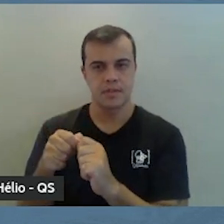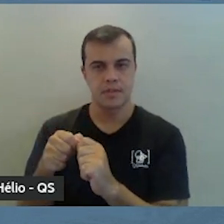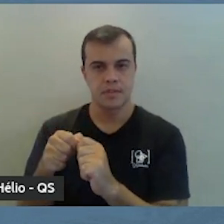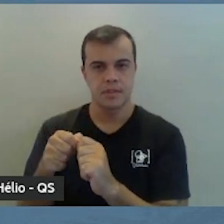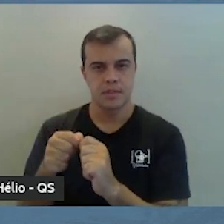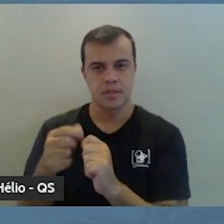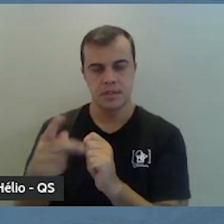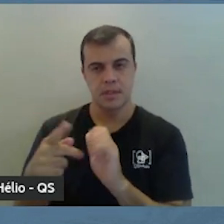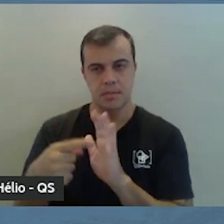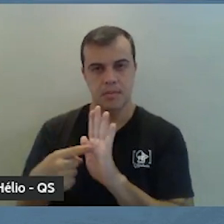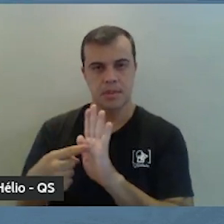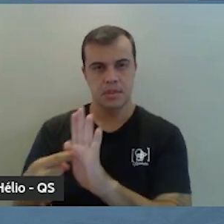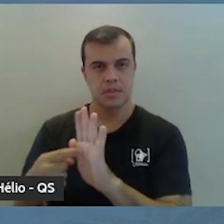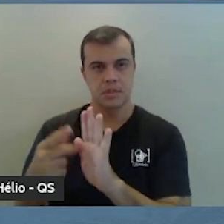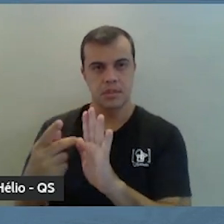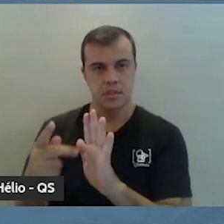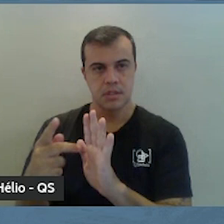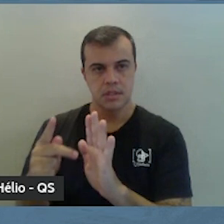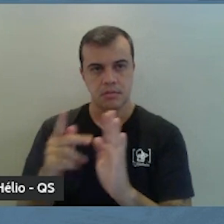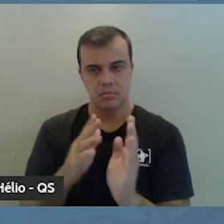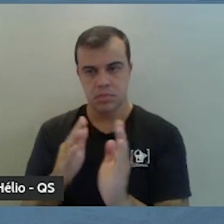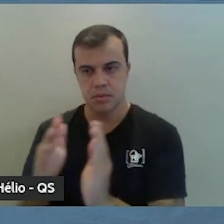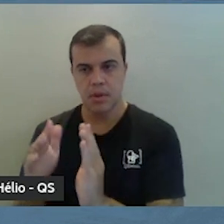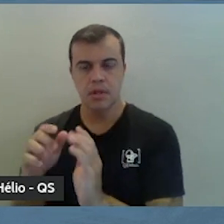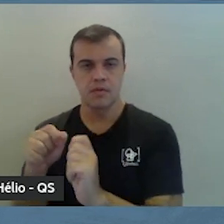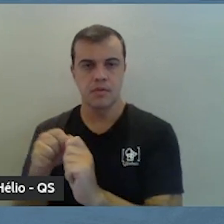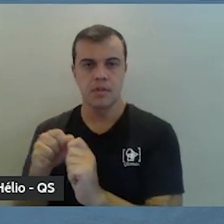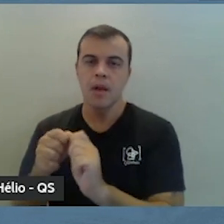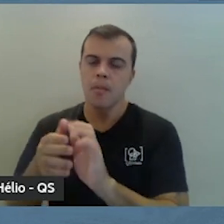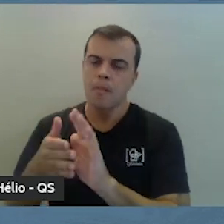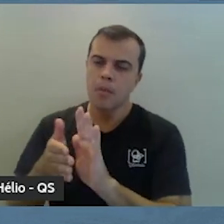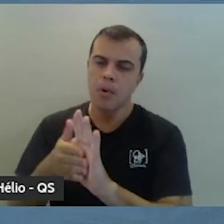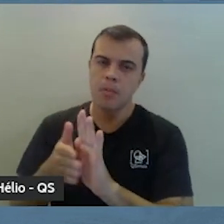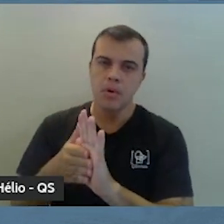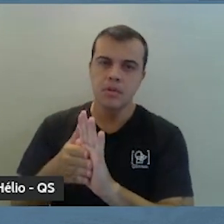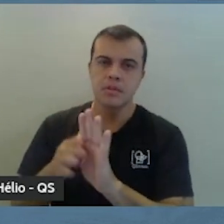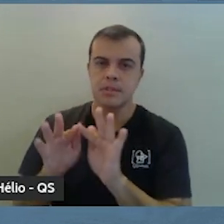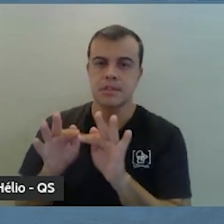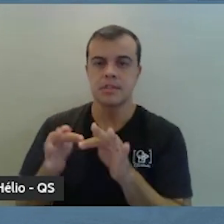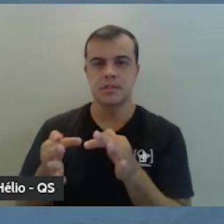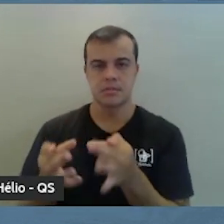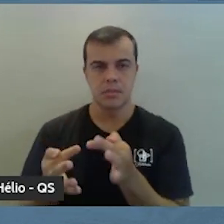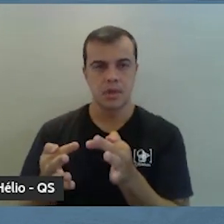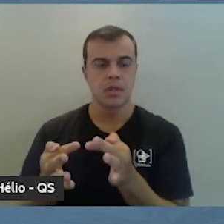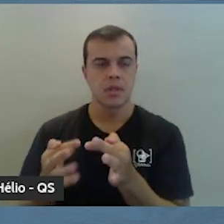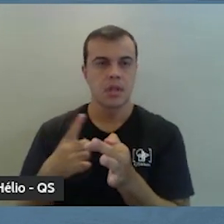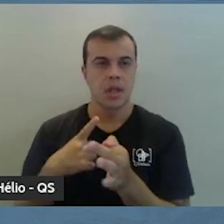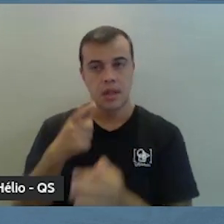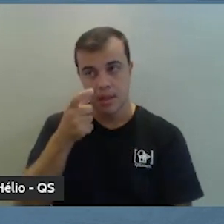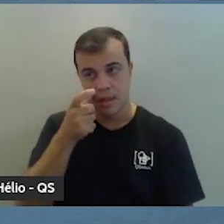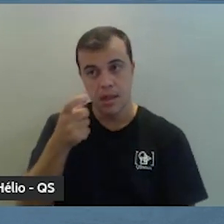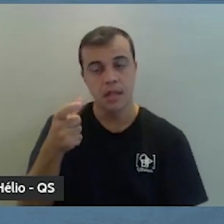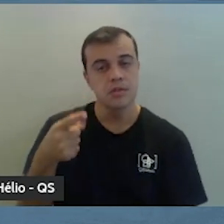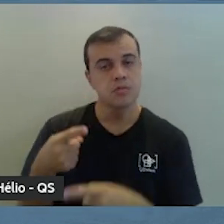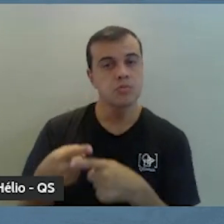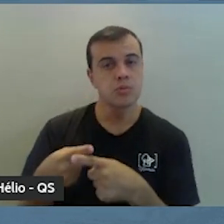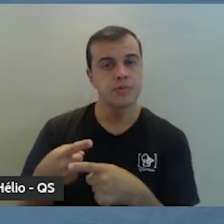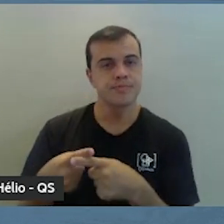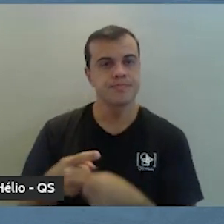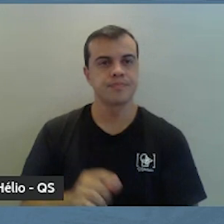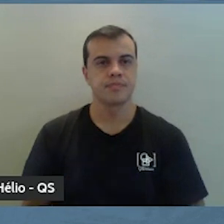são representantes dessas camadas, e fazer uma proposta bem simples, na verdade, e é interessante porque,